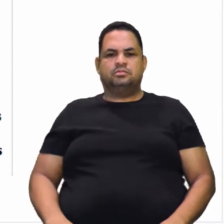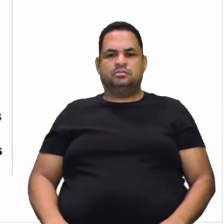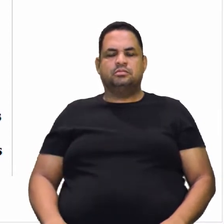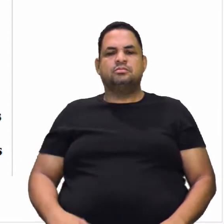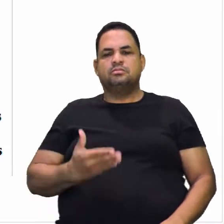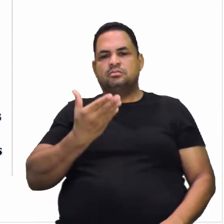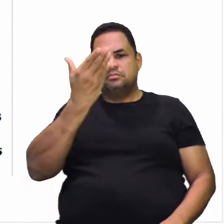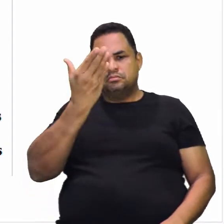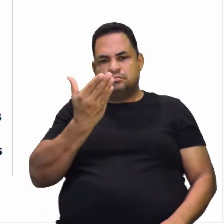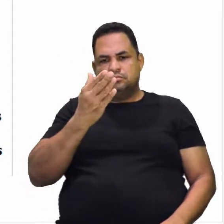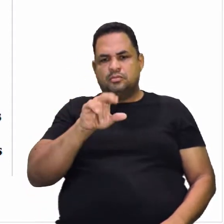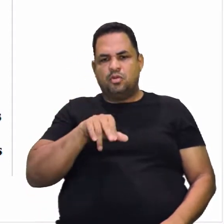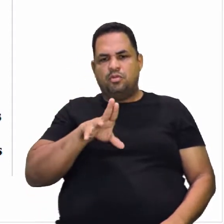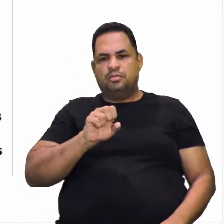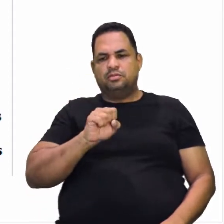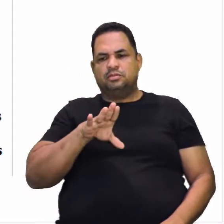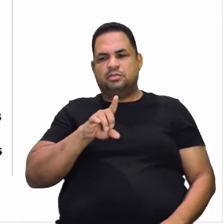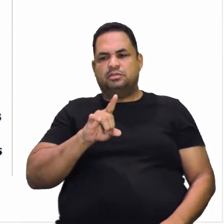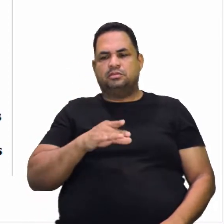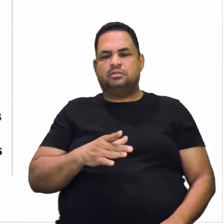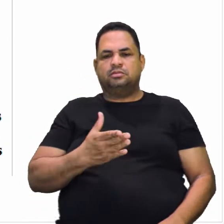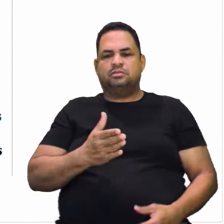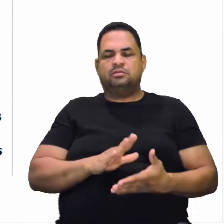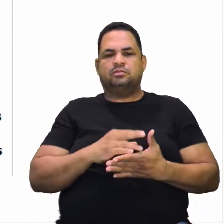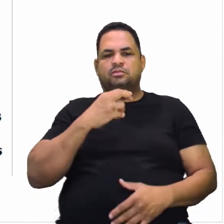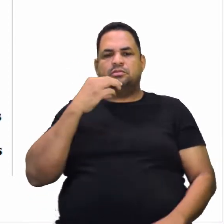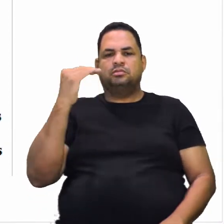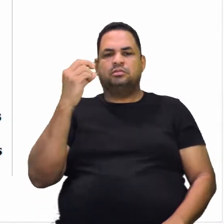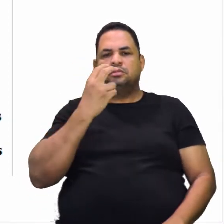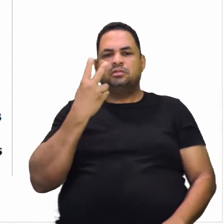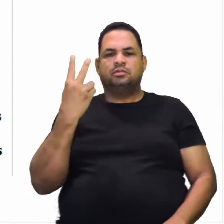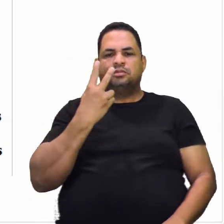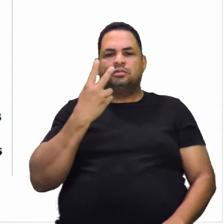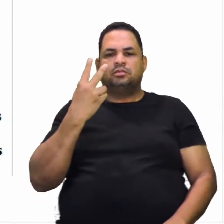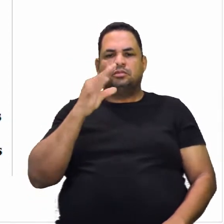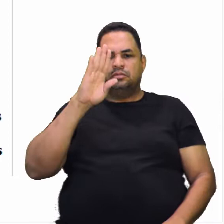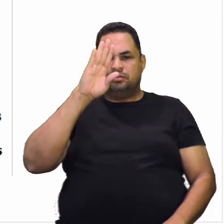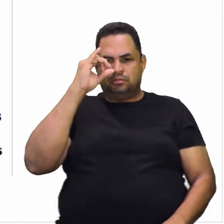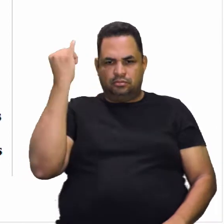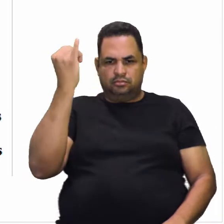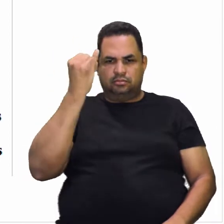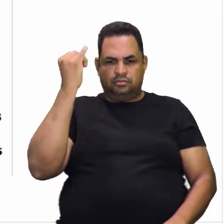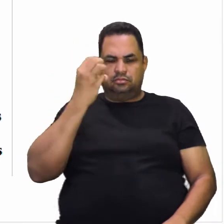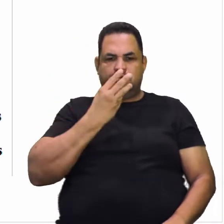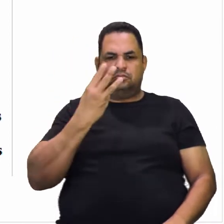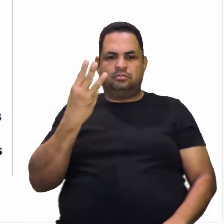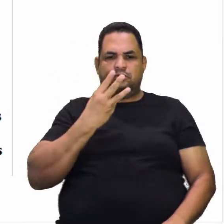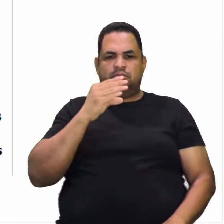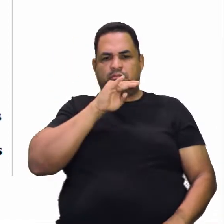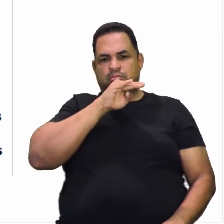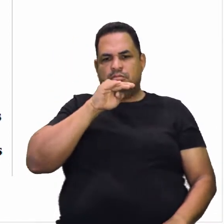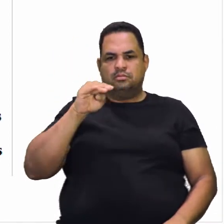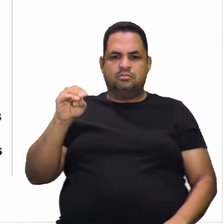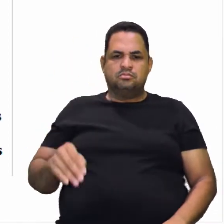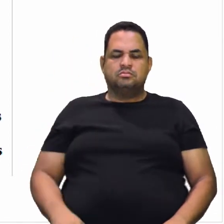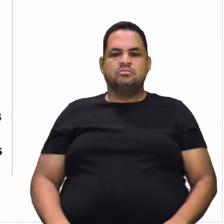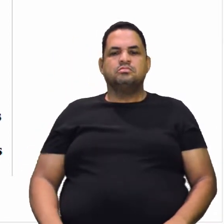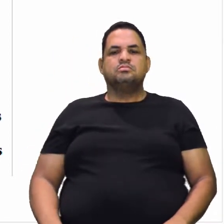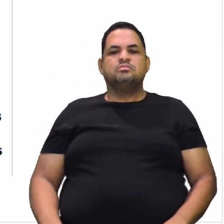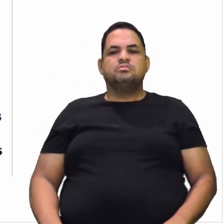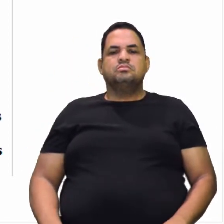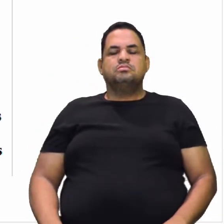nobres fazem parte da segunda camada mais importante. Na terceira camada,